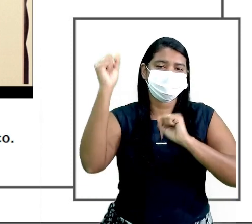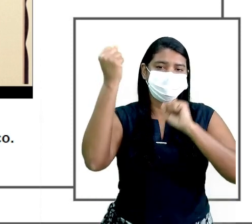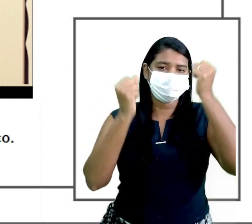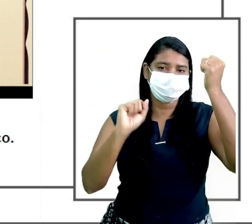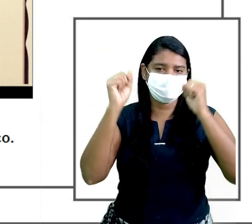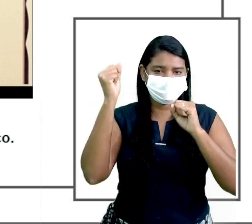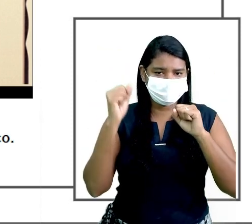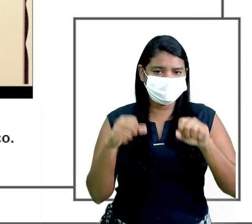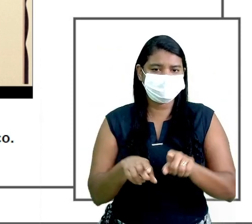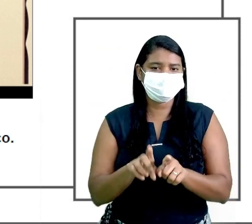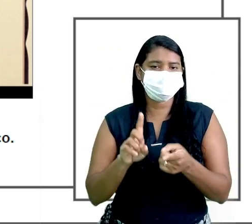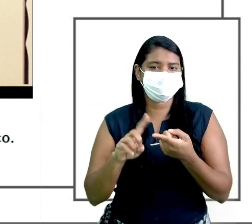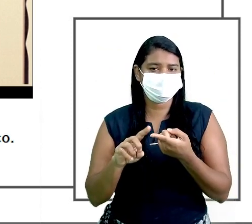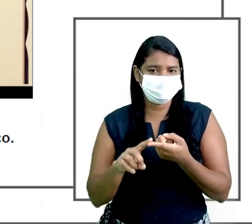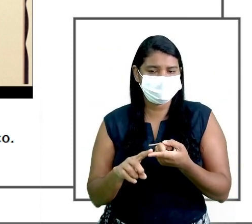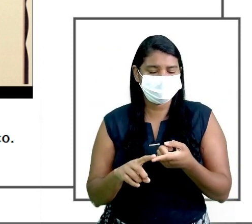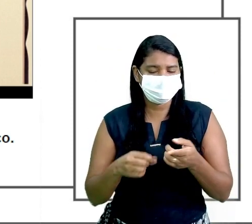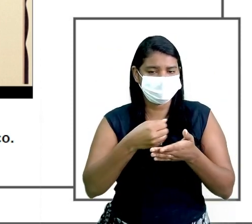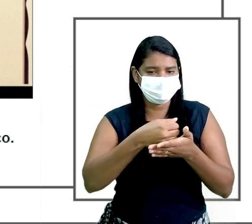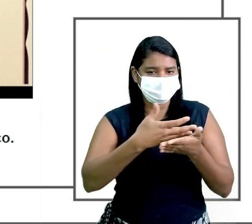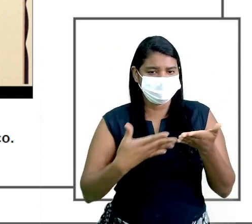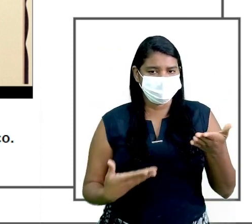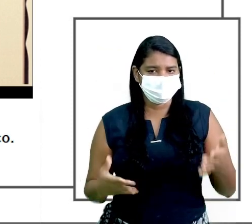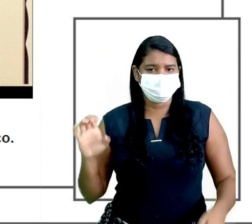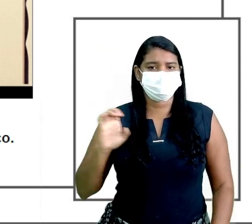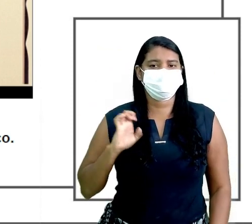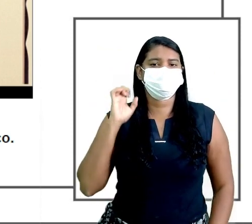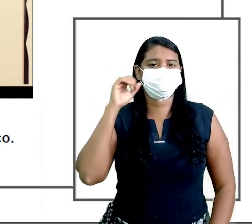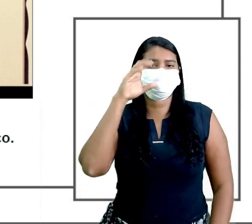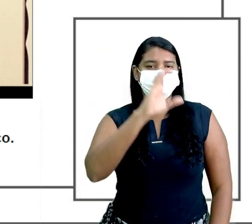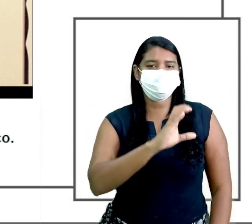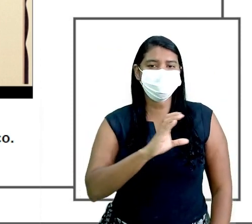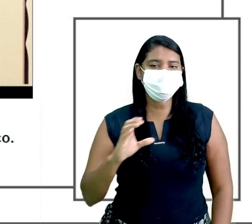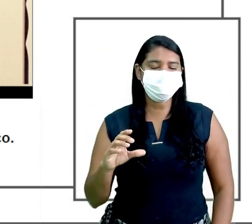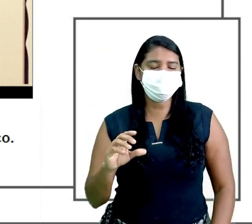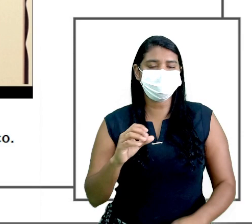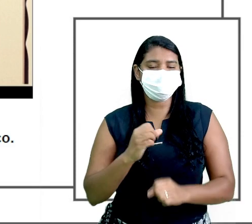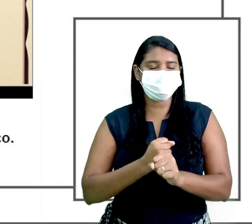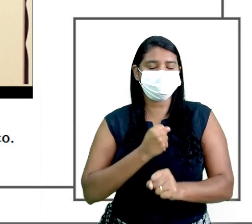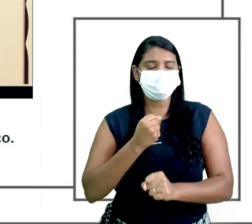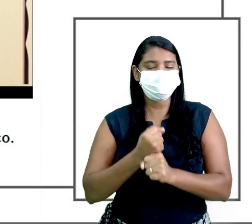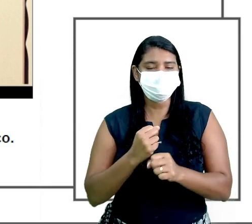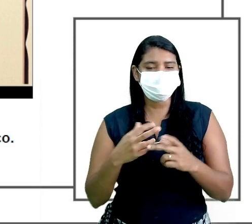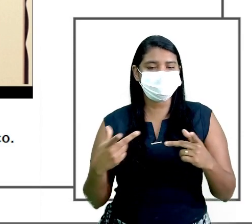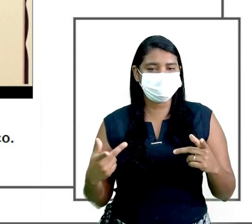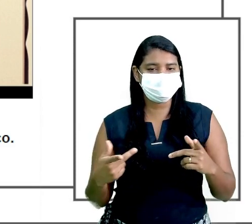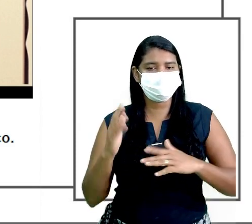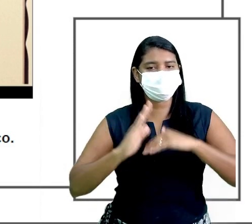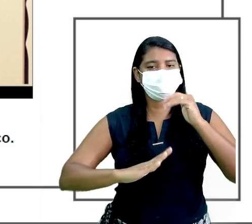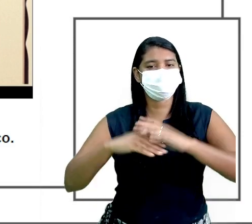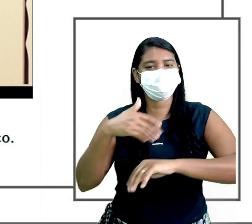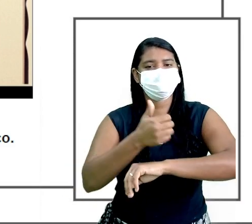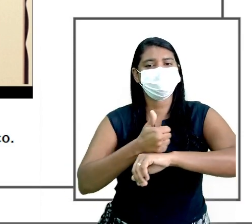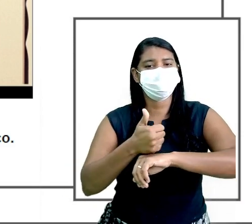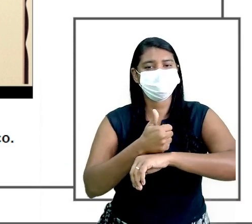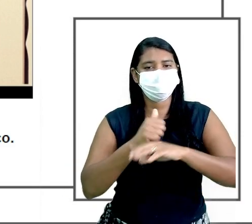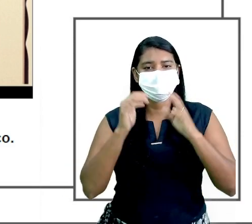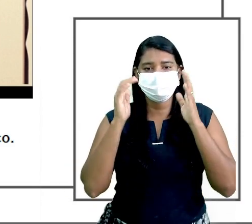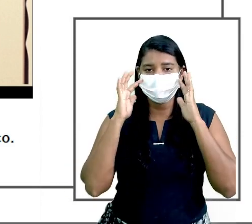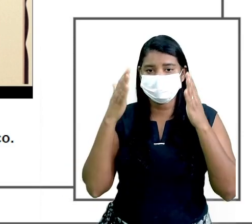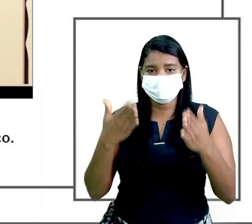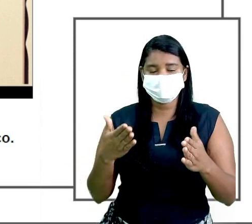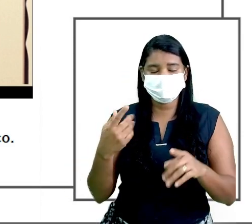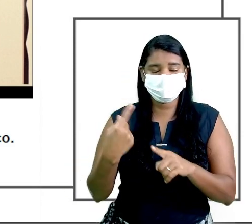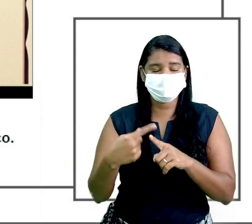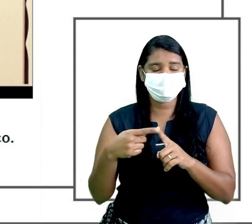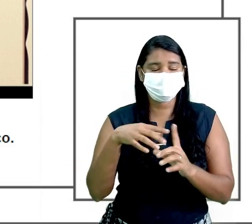que eram contratados pelos nobres, pela igreja para fazer grandes obras. Não. O profissional tinha que estar atento que agora o mundo era